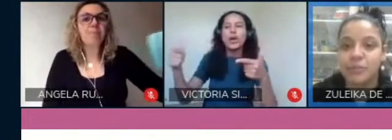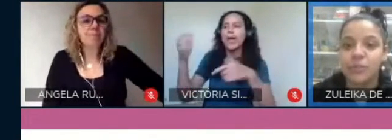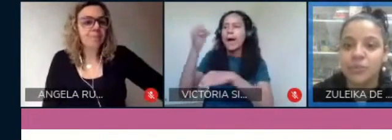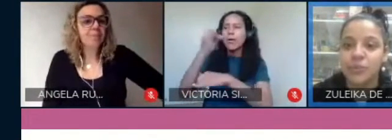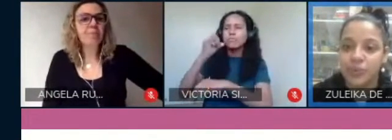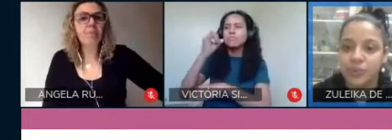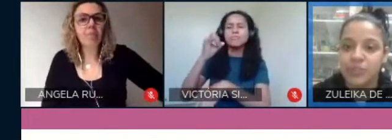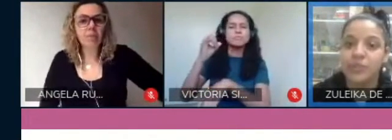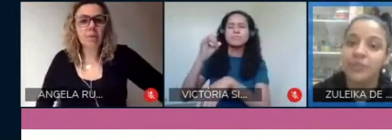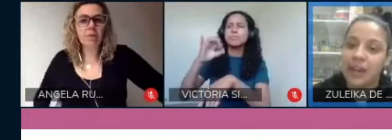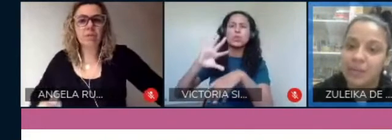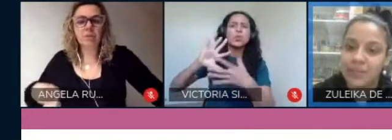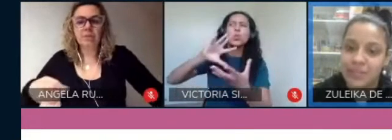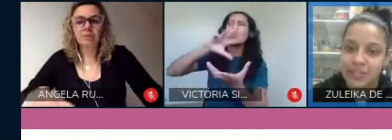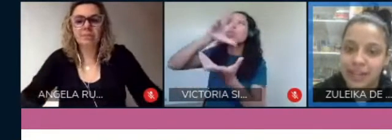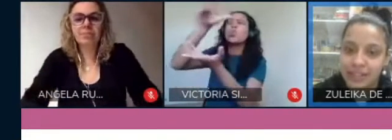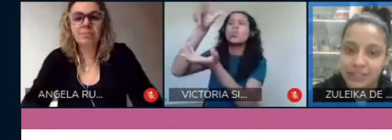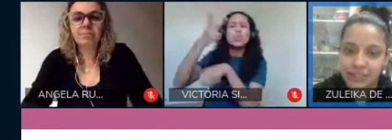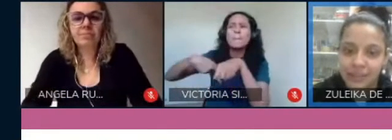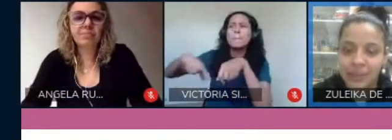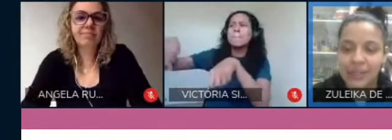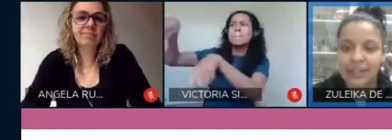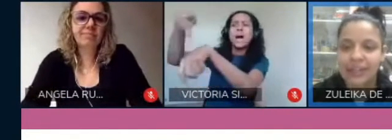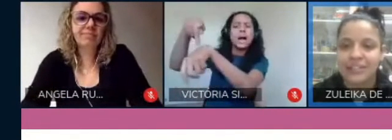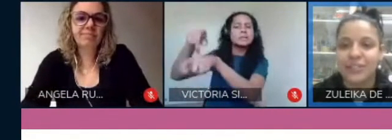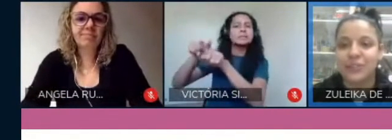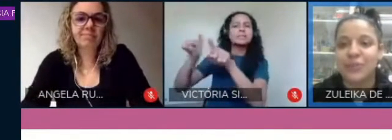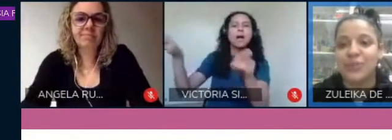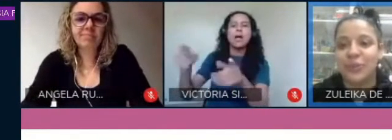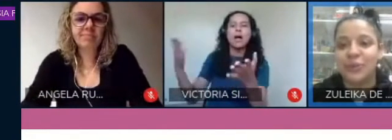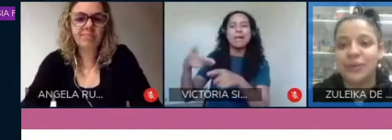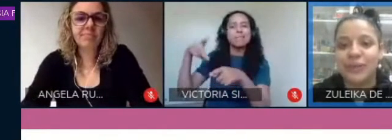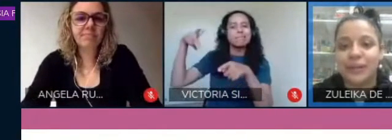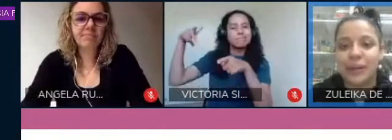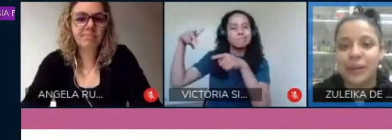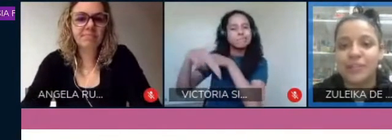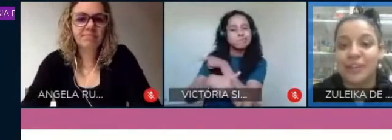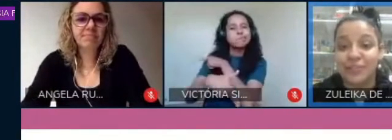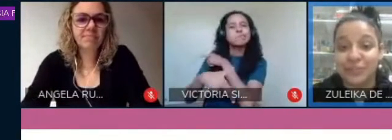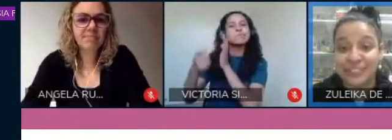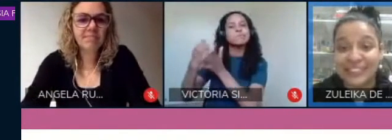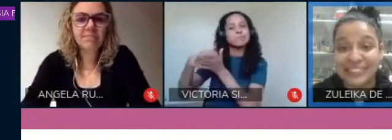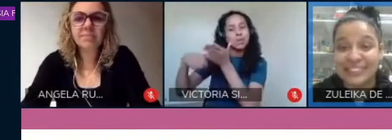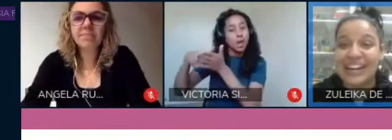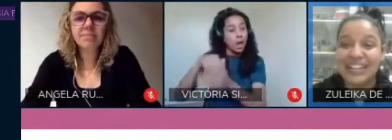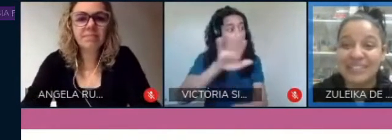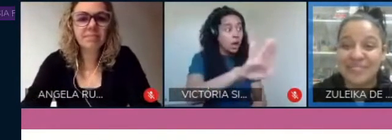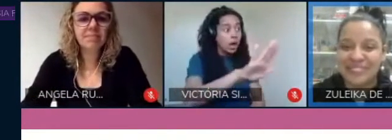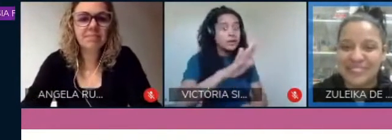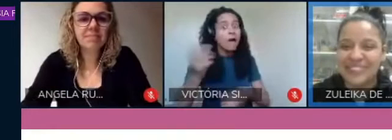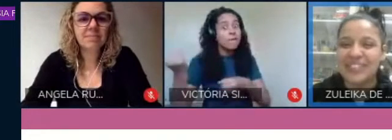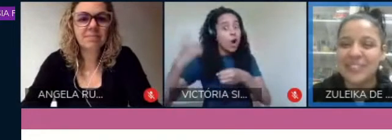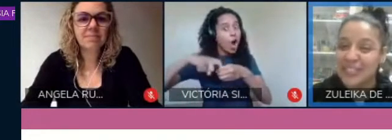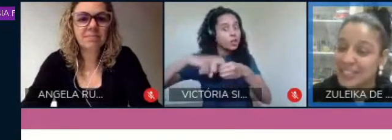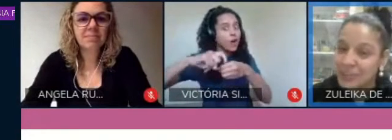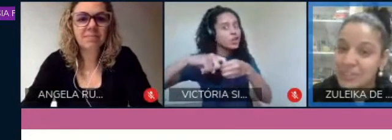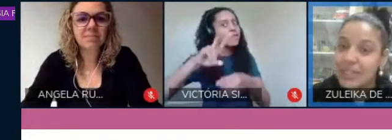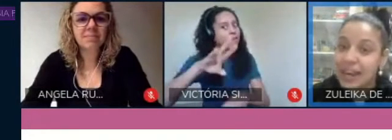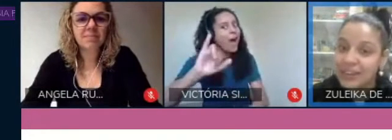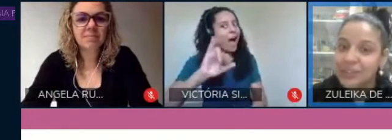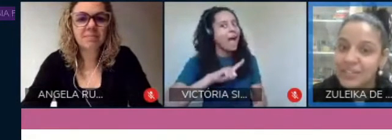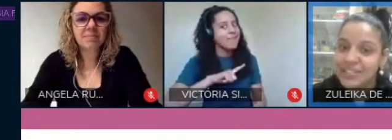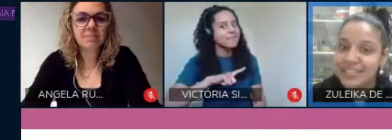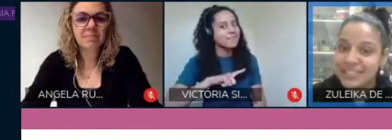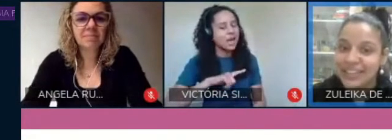e revistas do mundo todo, não está mais assinado, né? A gente continua. Mas está voltando. Está voltando? Ai, que bom! Mas